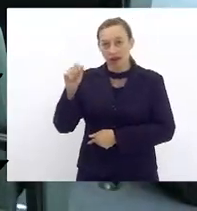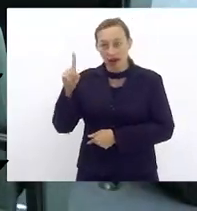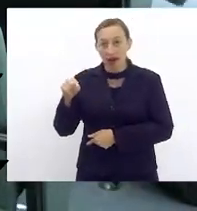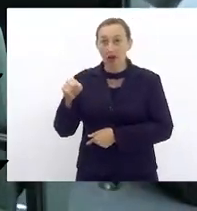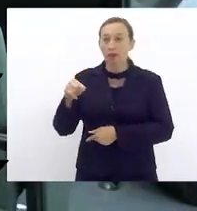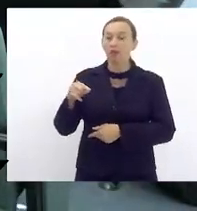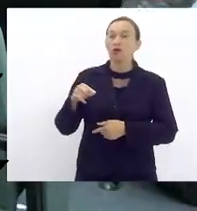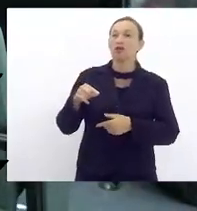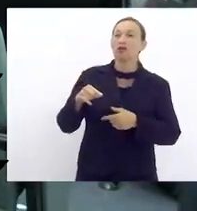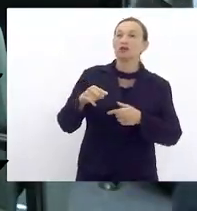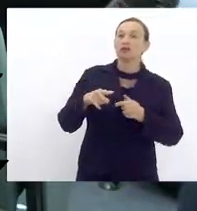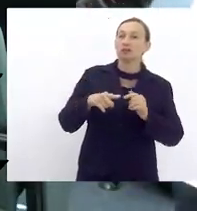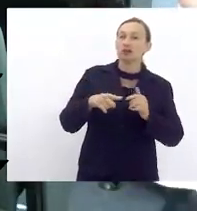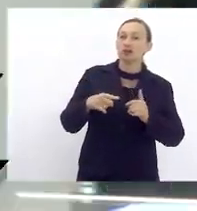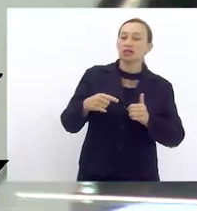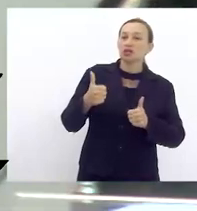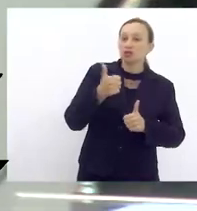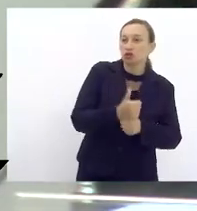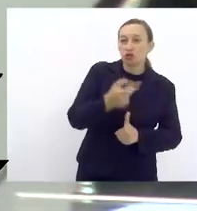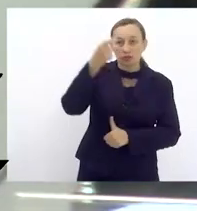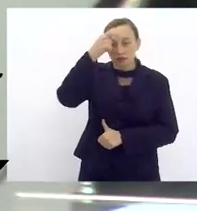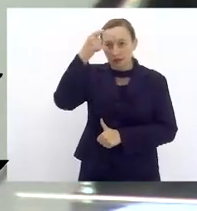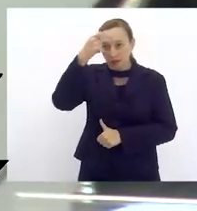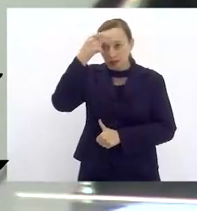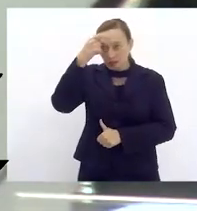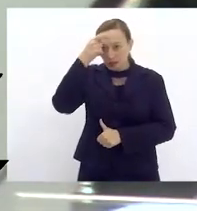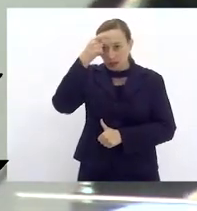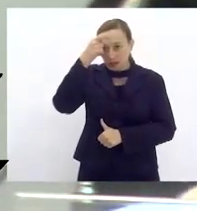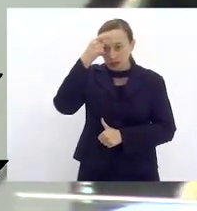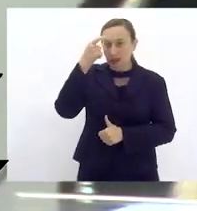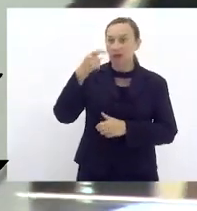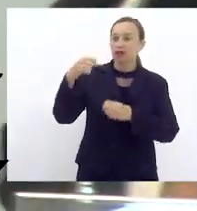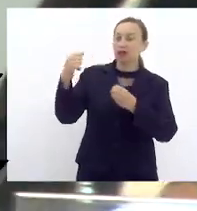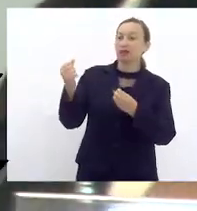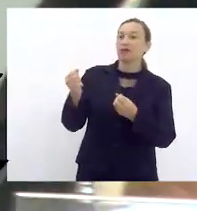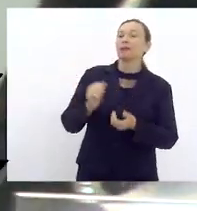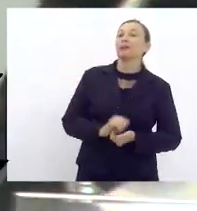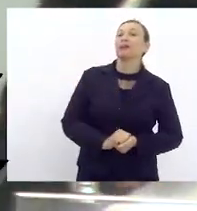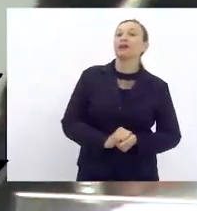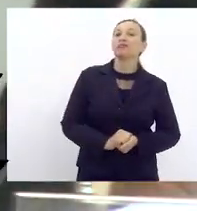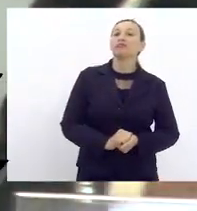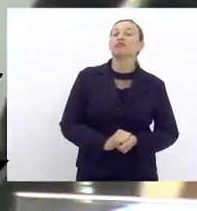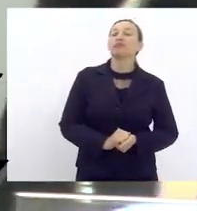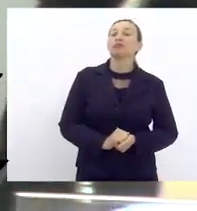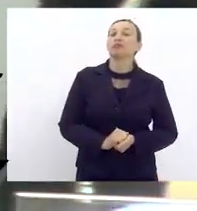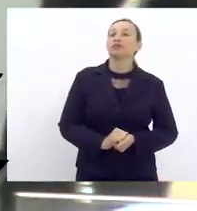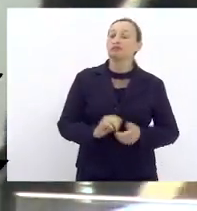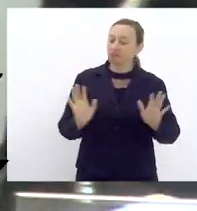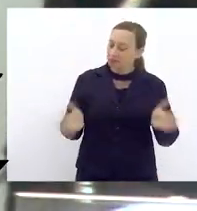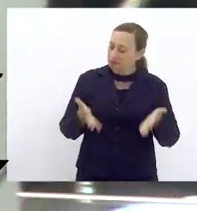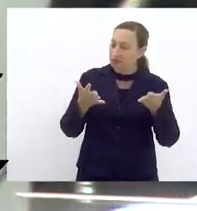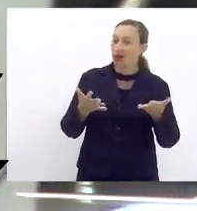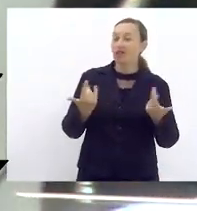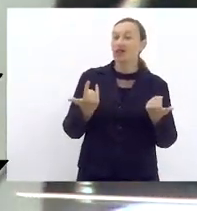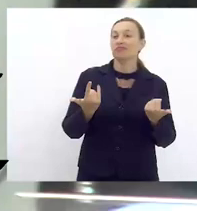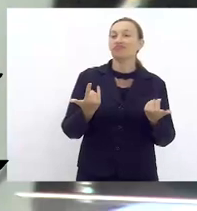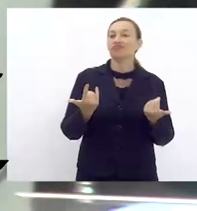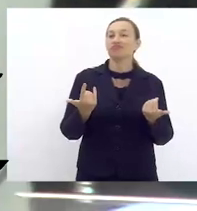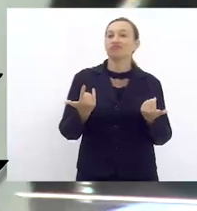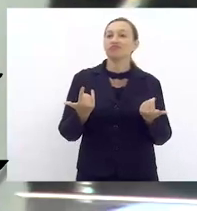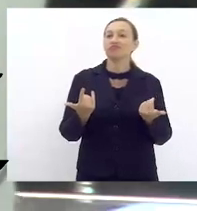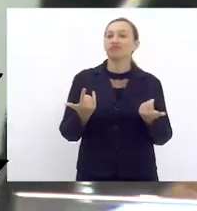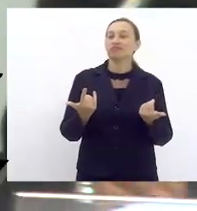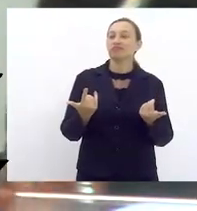mente possa colocar boas palavras em minha boca quero saudar aqui essa iniciativa é